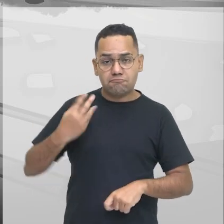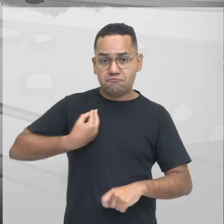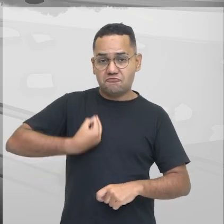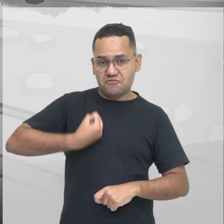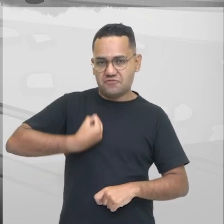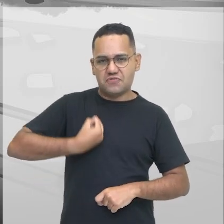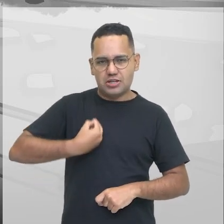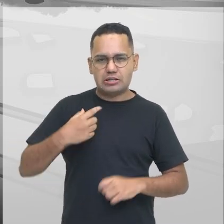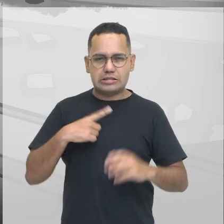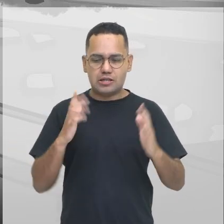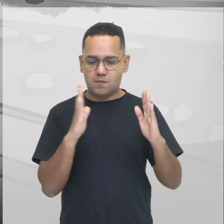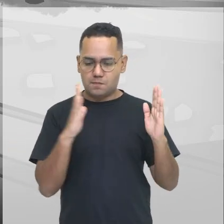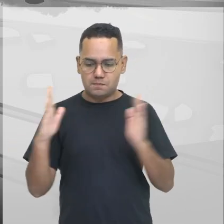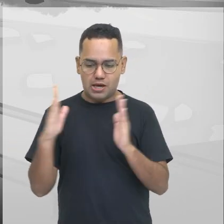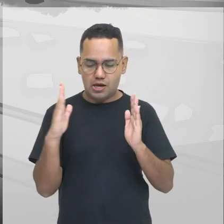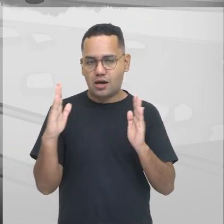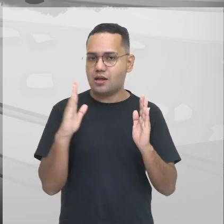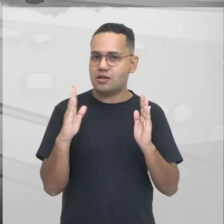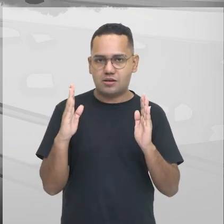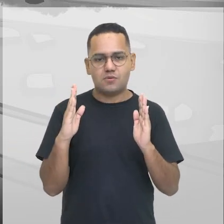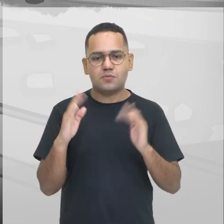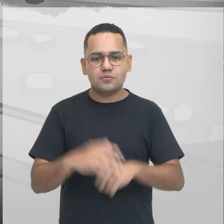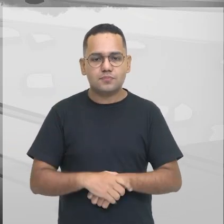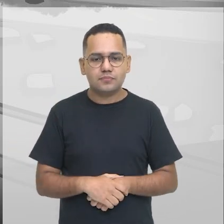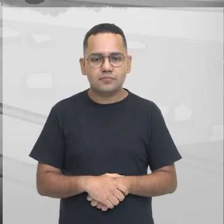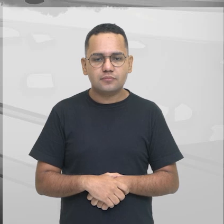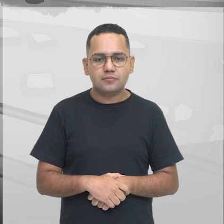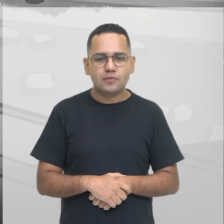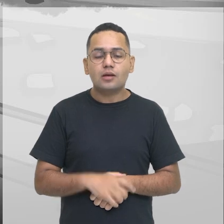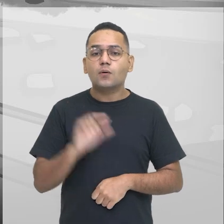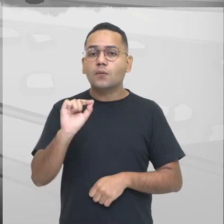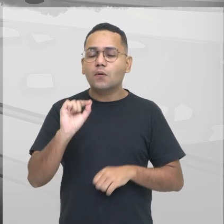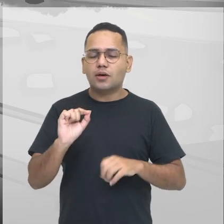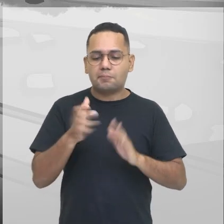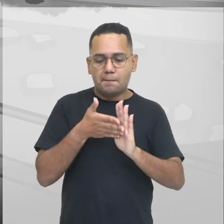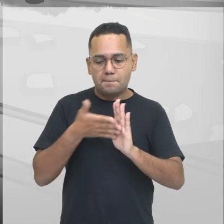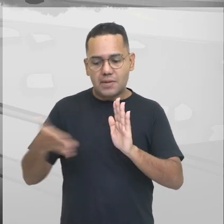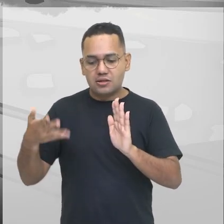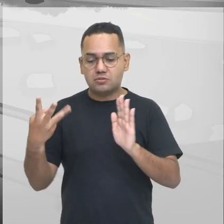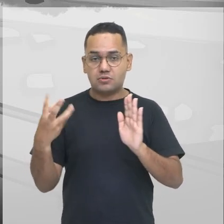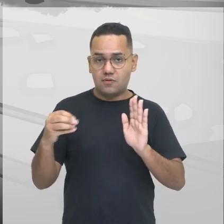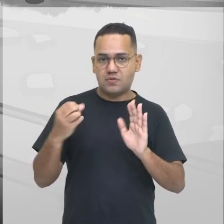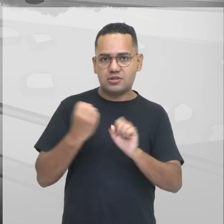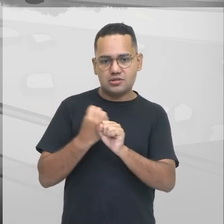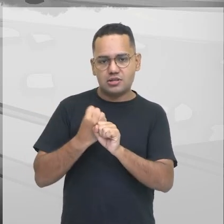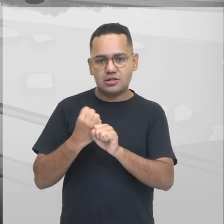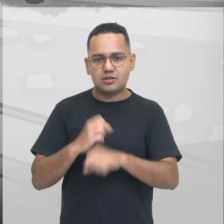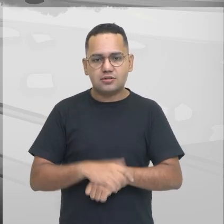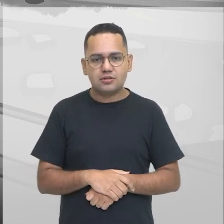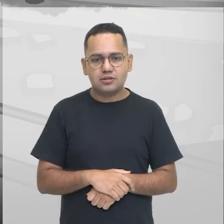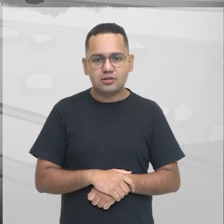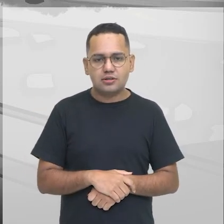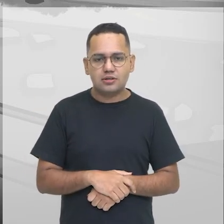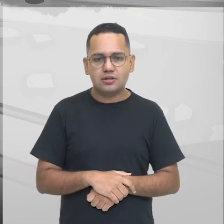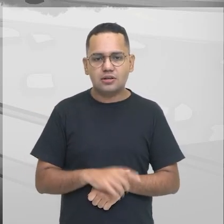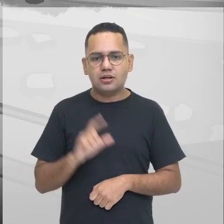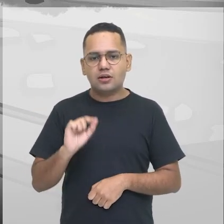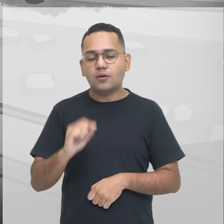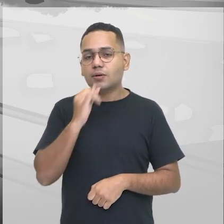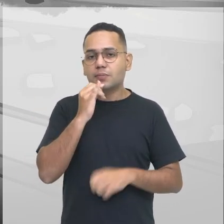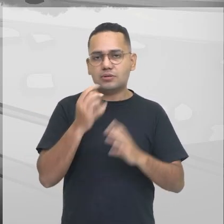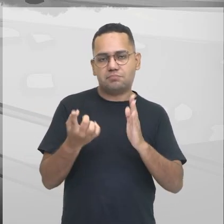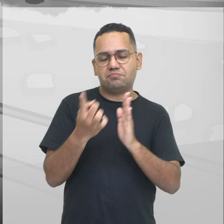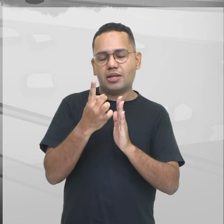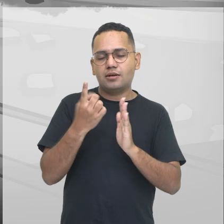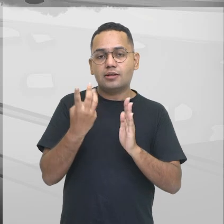histórico passado no Brasil a partir de 1930, esse período que se estende dos anos 30 ao ano de